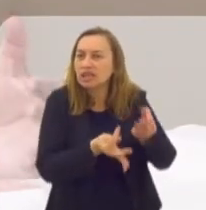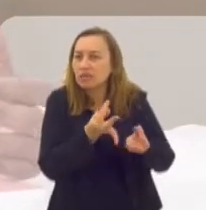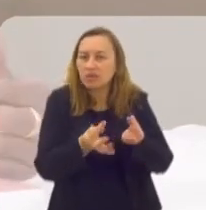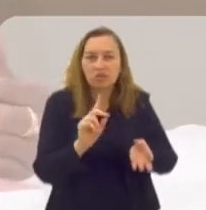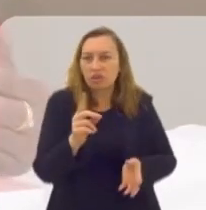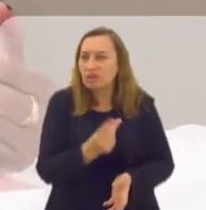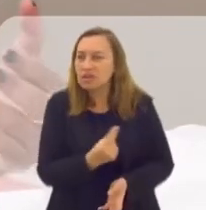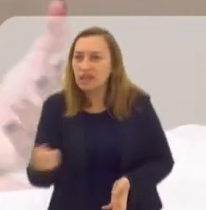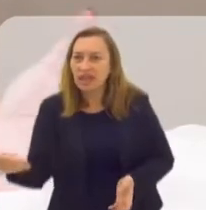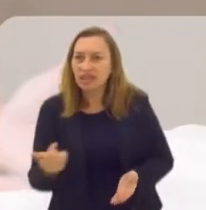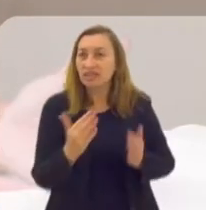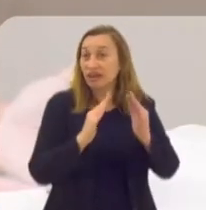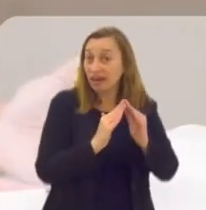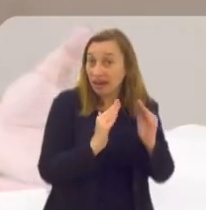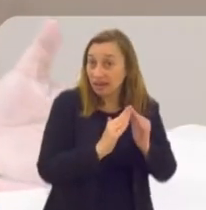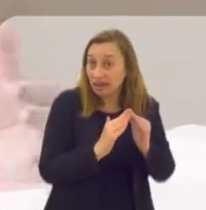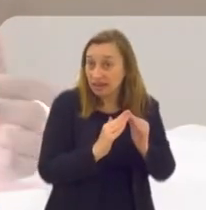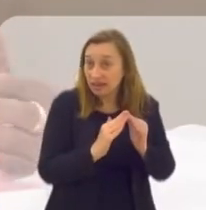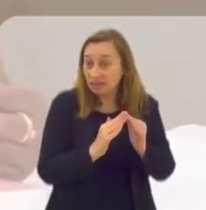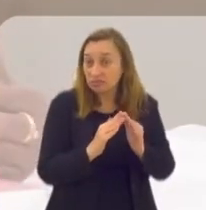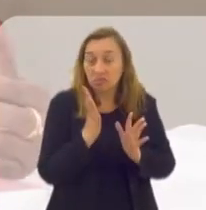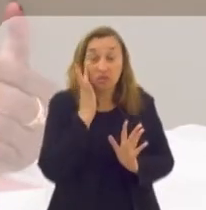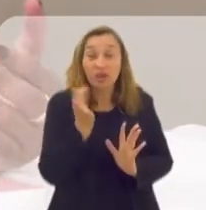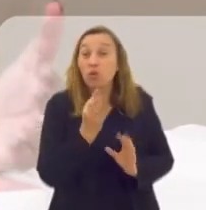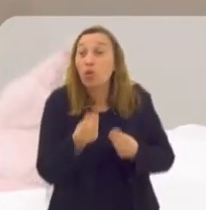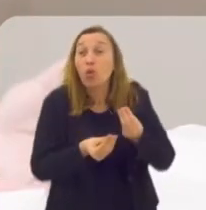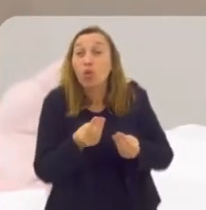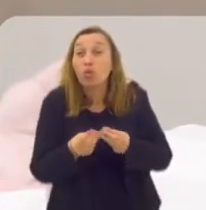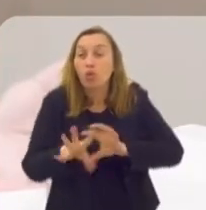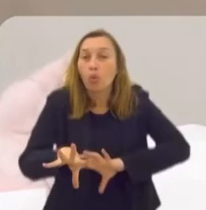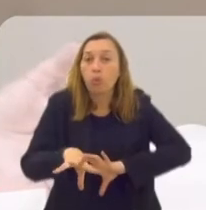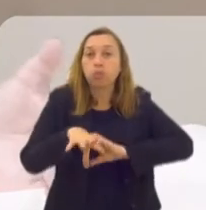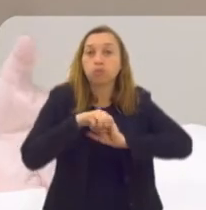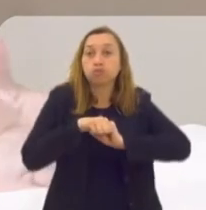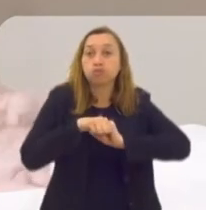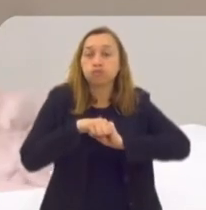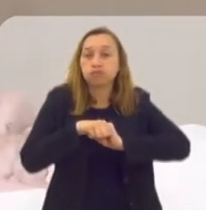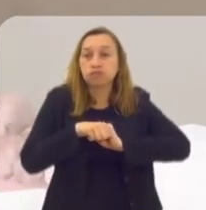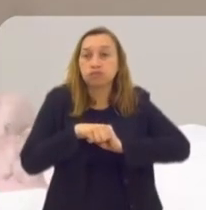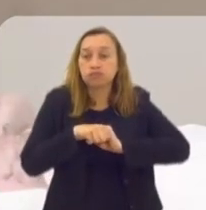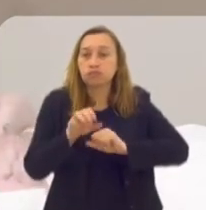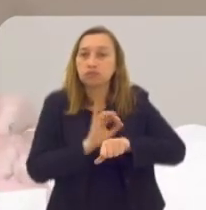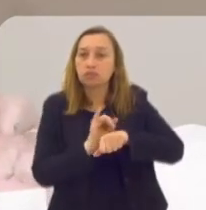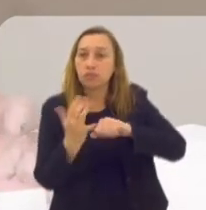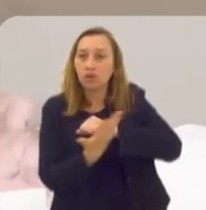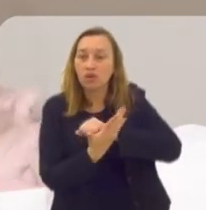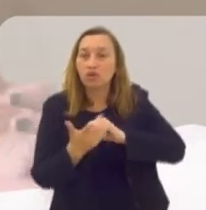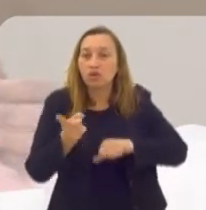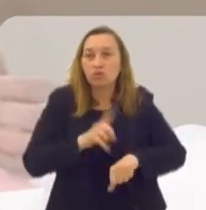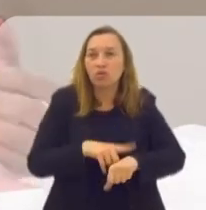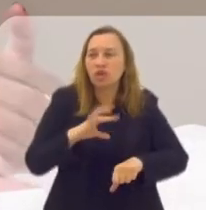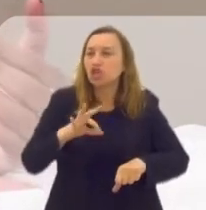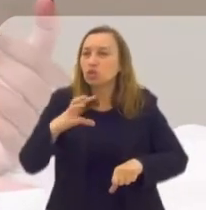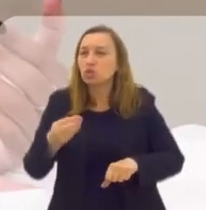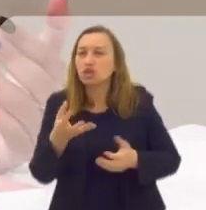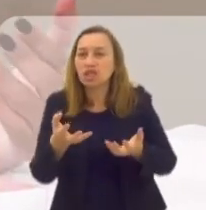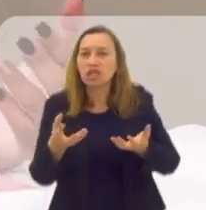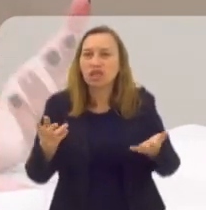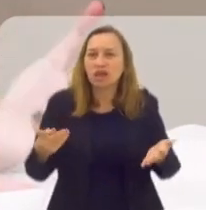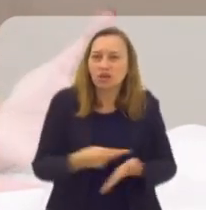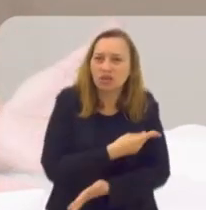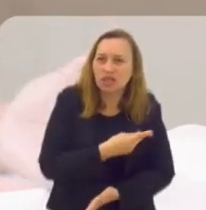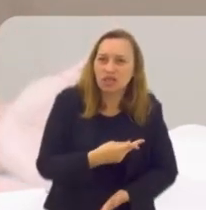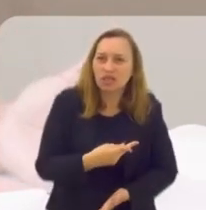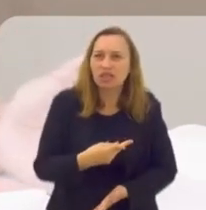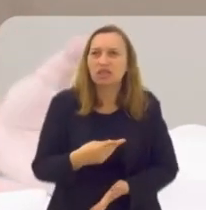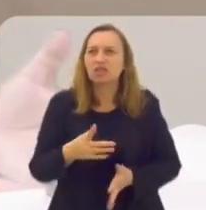tudo, aliás, que não saía de casa, não se sabe como ele conseguiu pegar. E no momento que tudo que ele